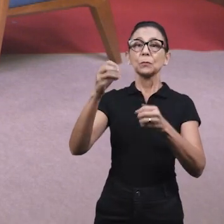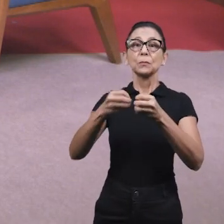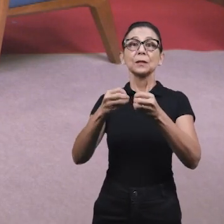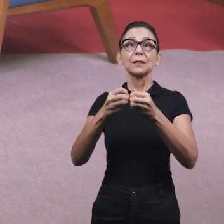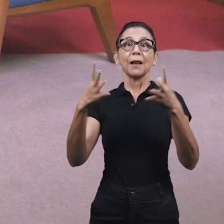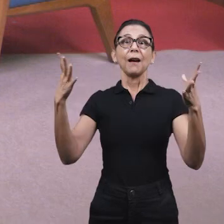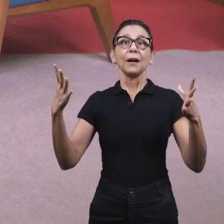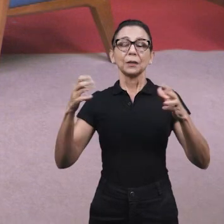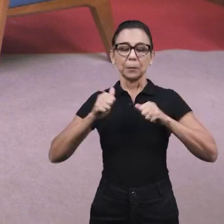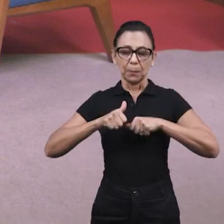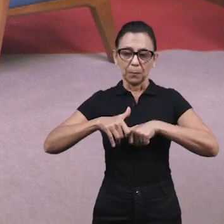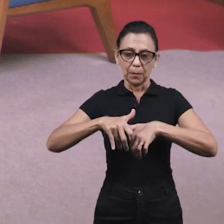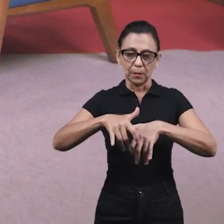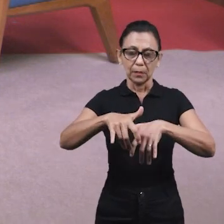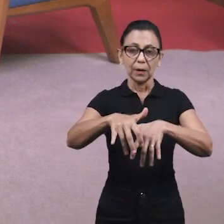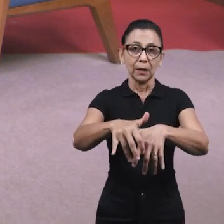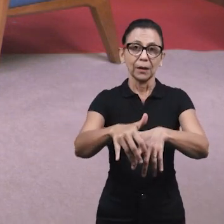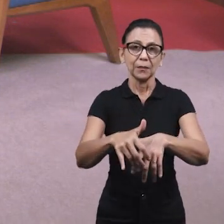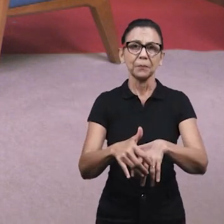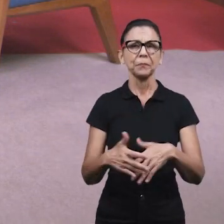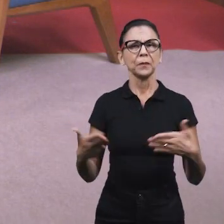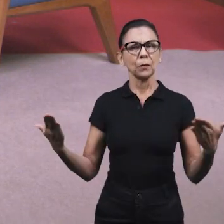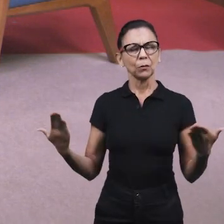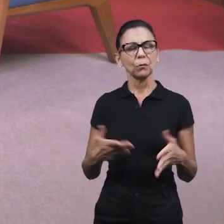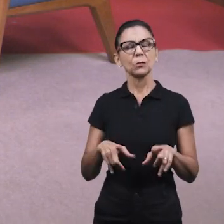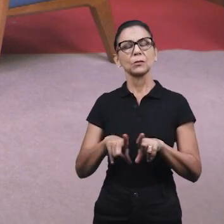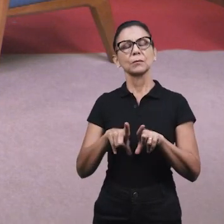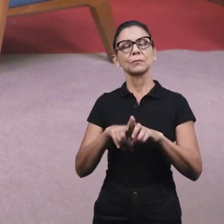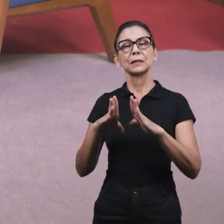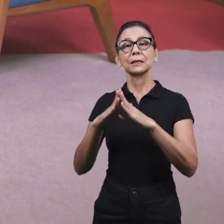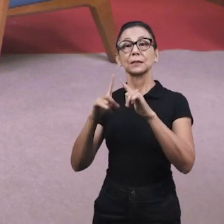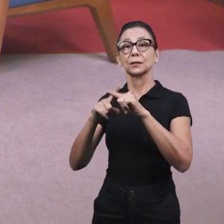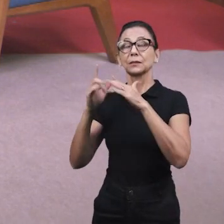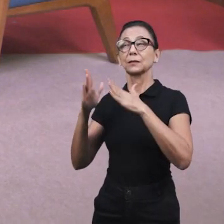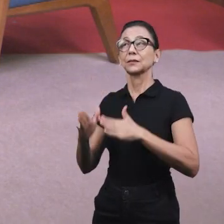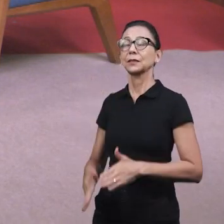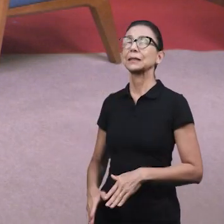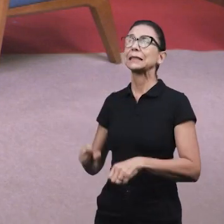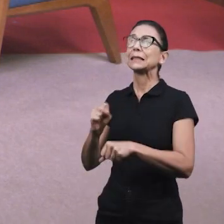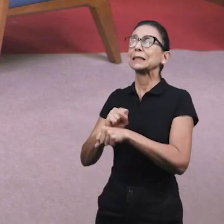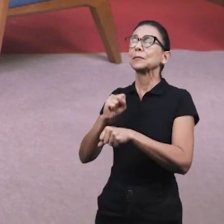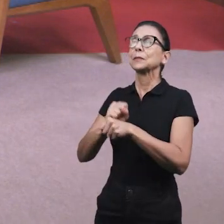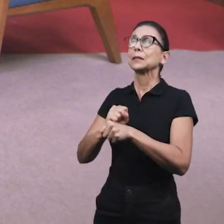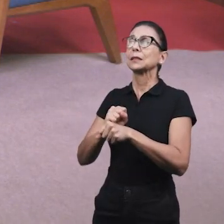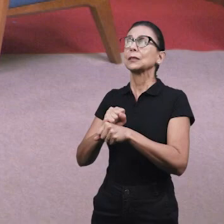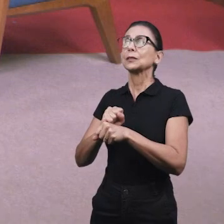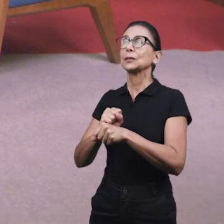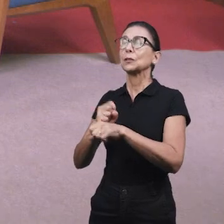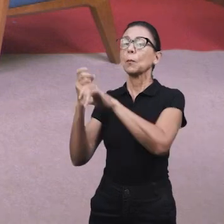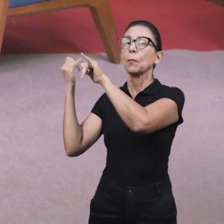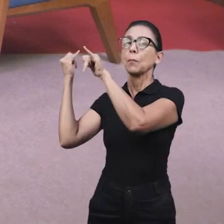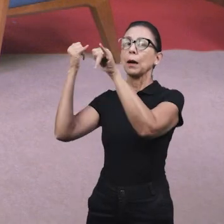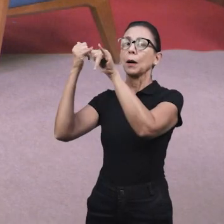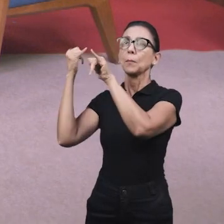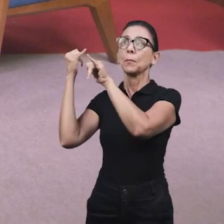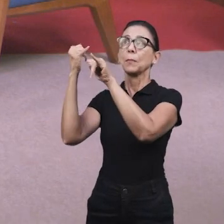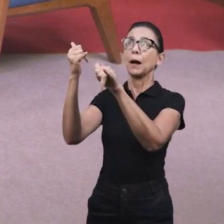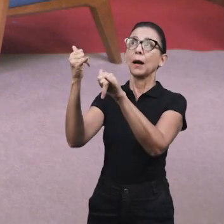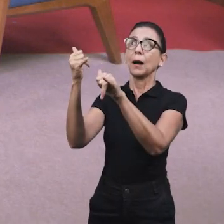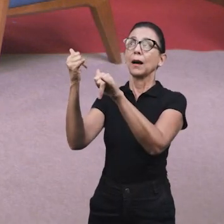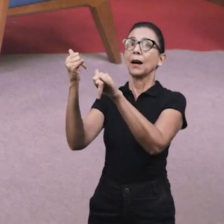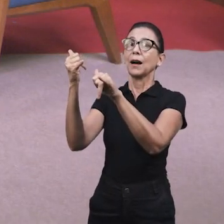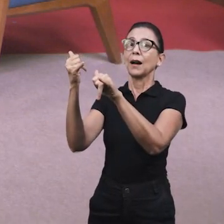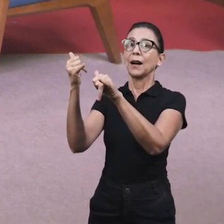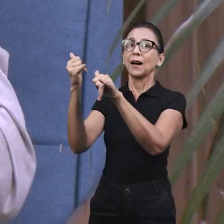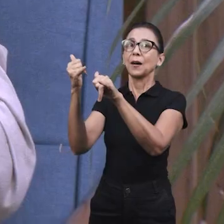Igreja Fiel hoje está aos pés do Senhor Jesus, esperando o toque da última trombeta para a entrada na eternidade prometida